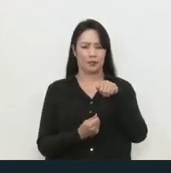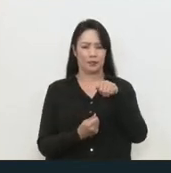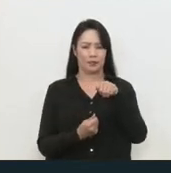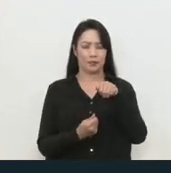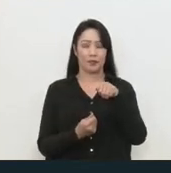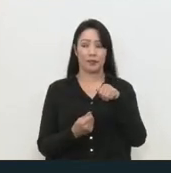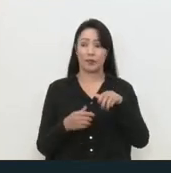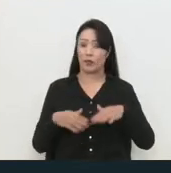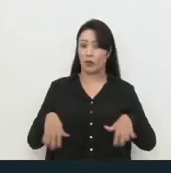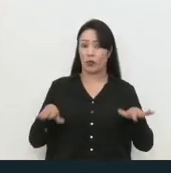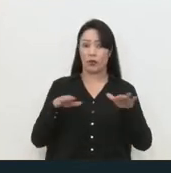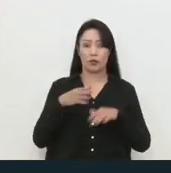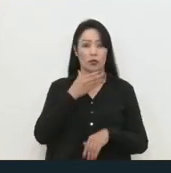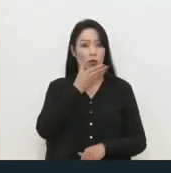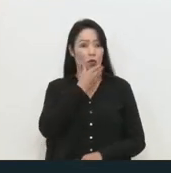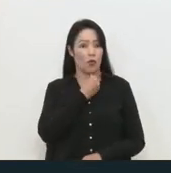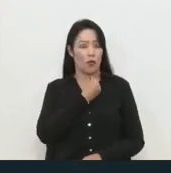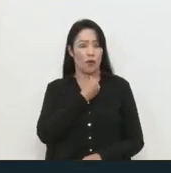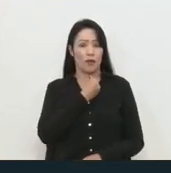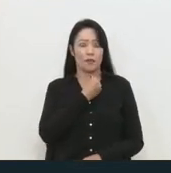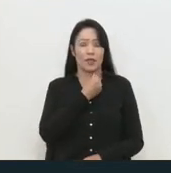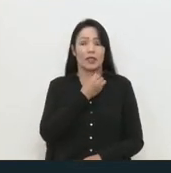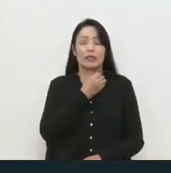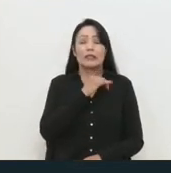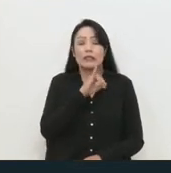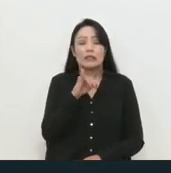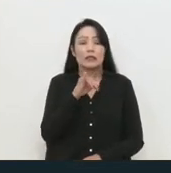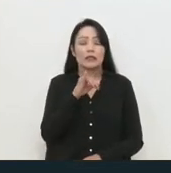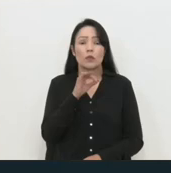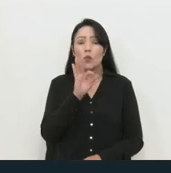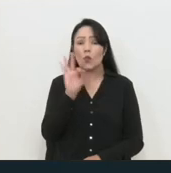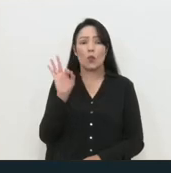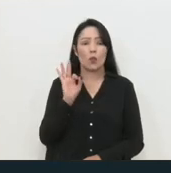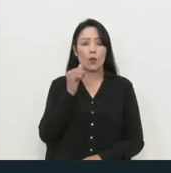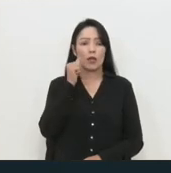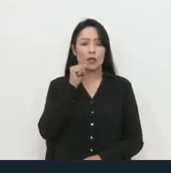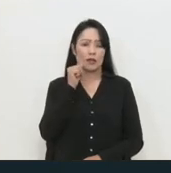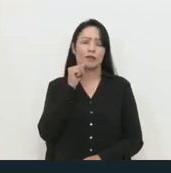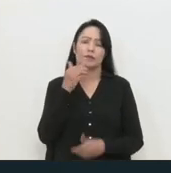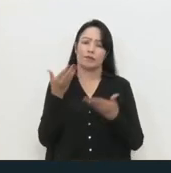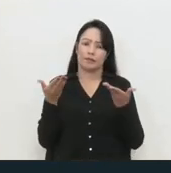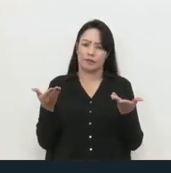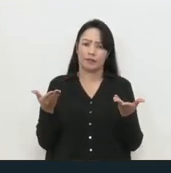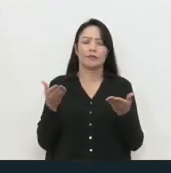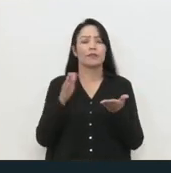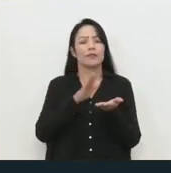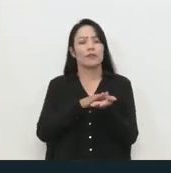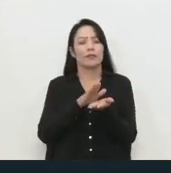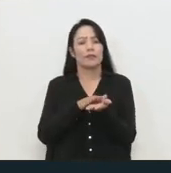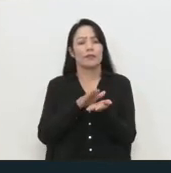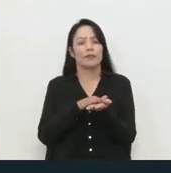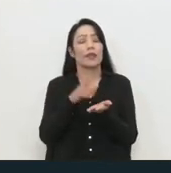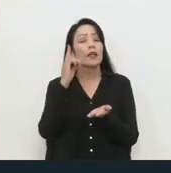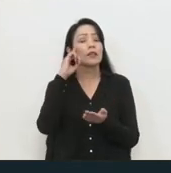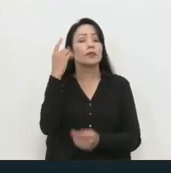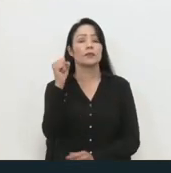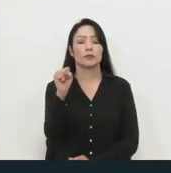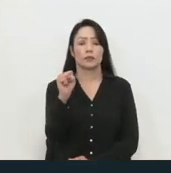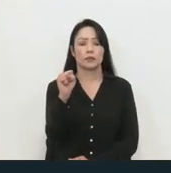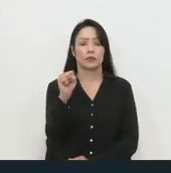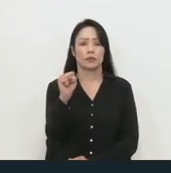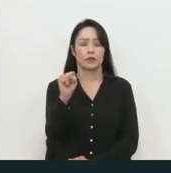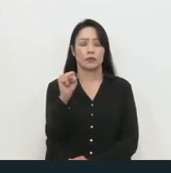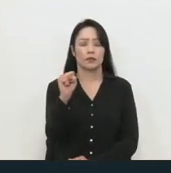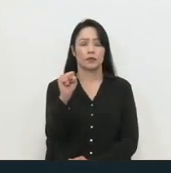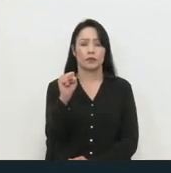nós homens né se não fosse as mulheres então nosso Parabéns E lembrando que o dia 8 é